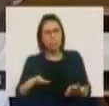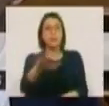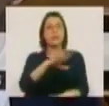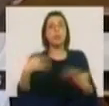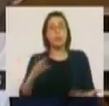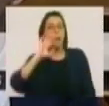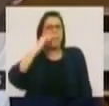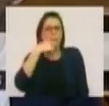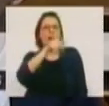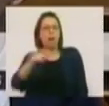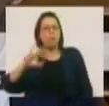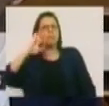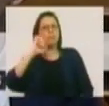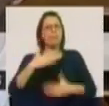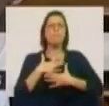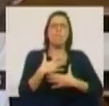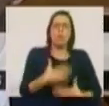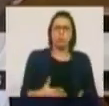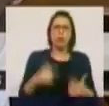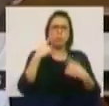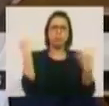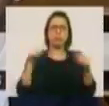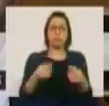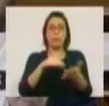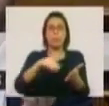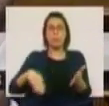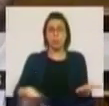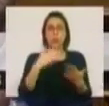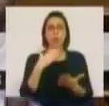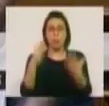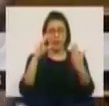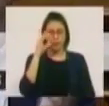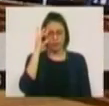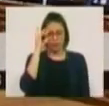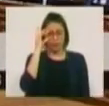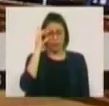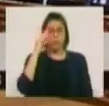a situação destes lesados e que respeite a sua vontade aqui expressa nestas petições. Muito obrigada.